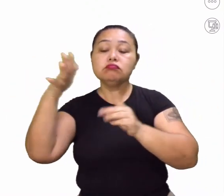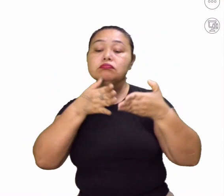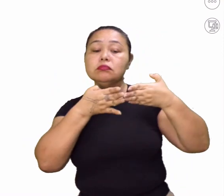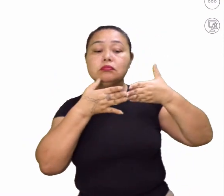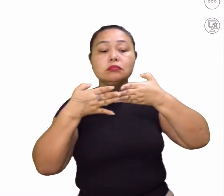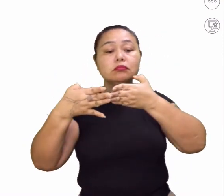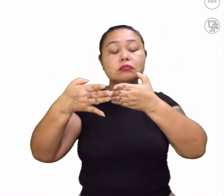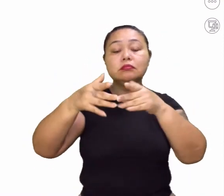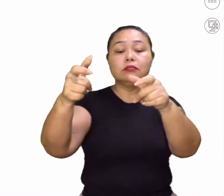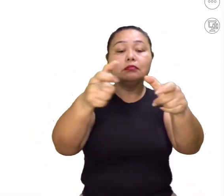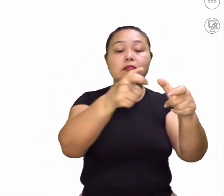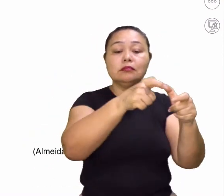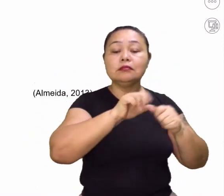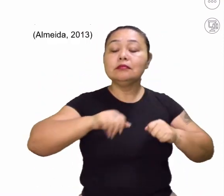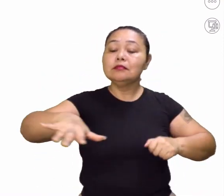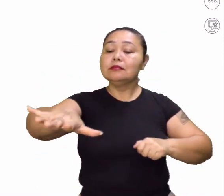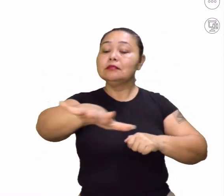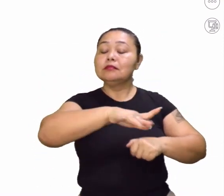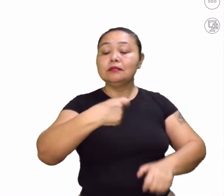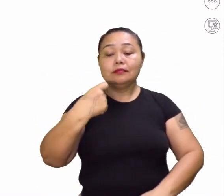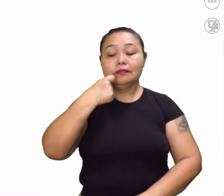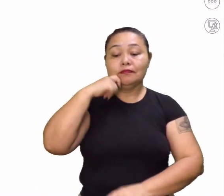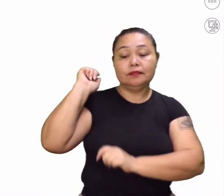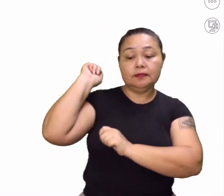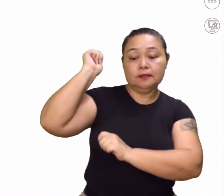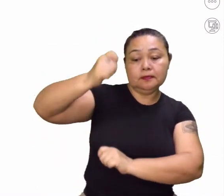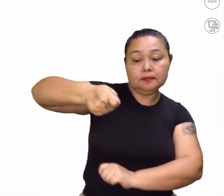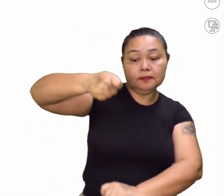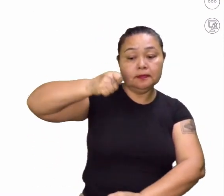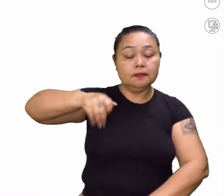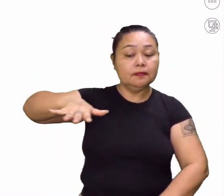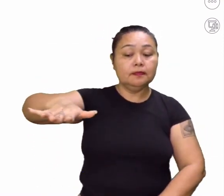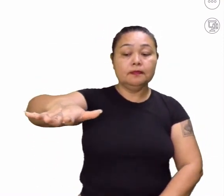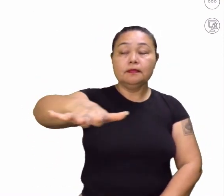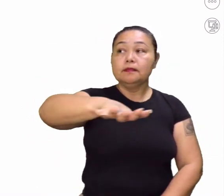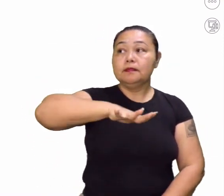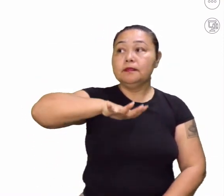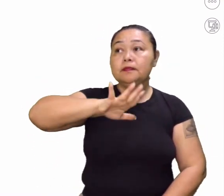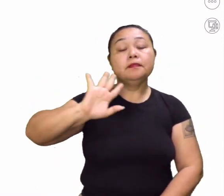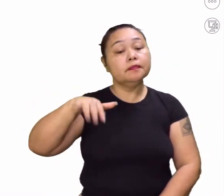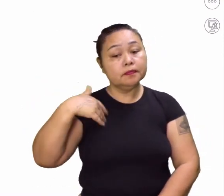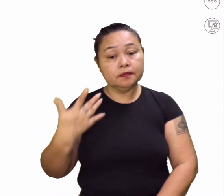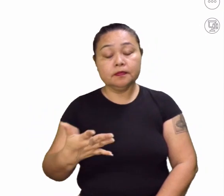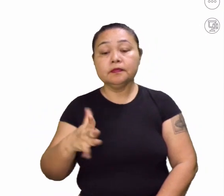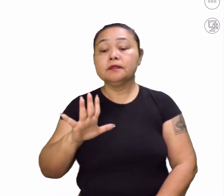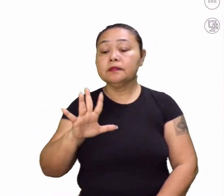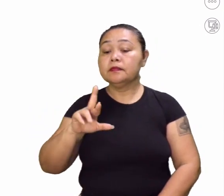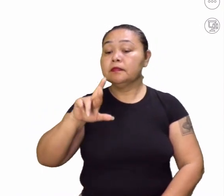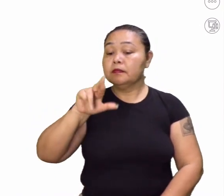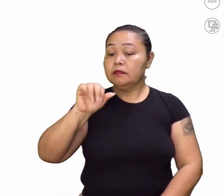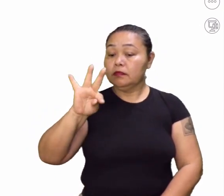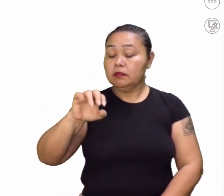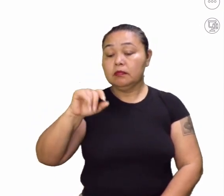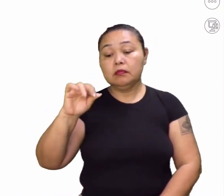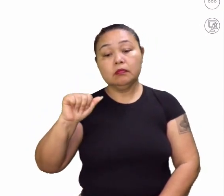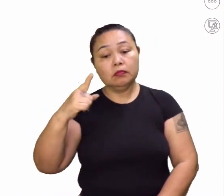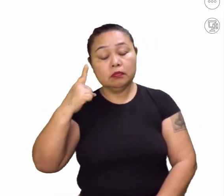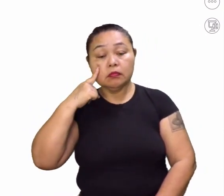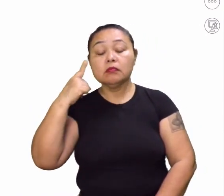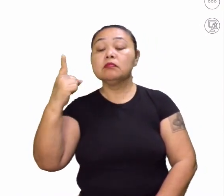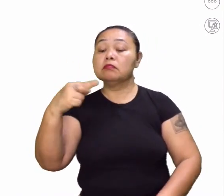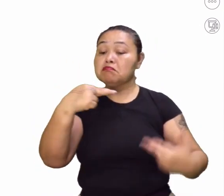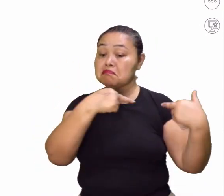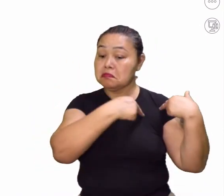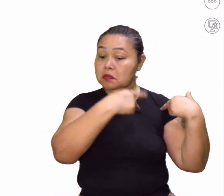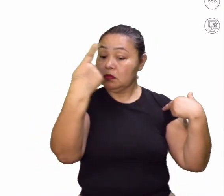na navegação e na localização de áreas pesqueiras. Muito bem. Então, a rotação também é